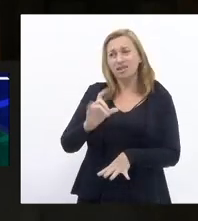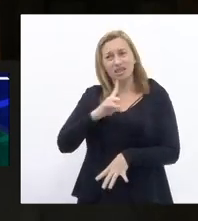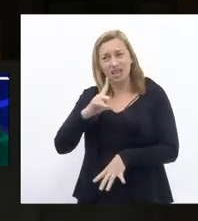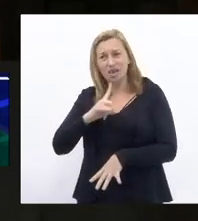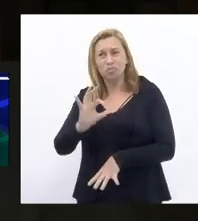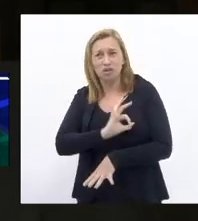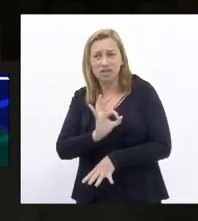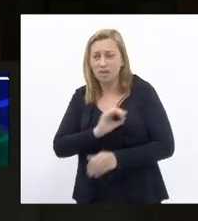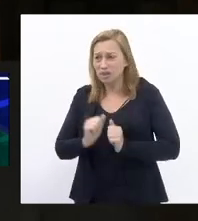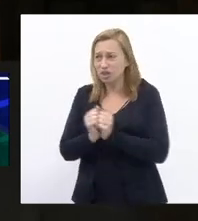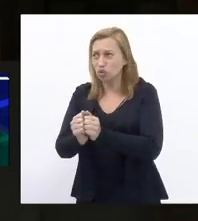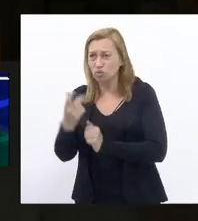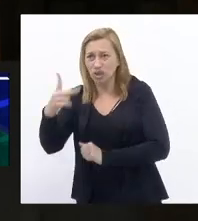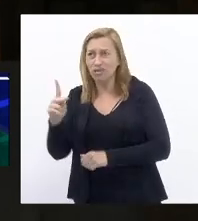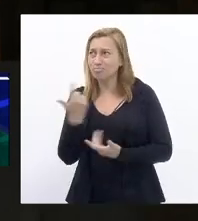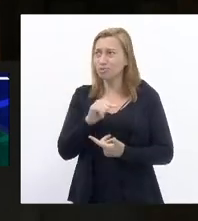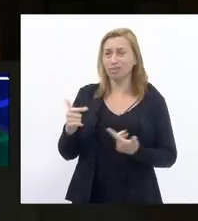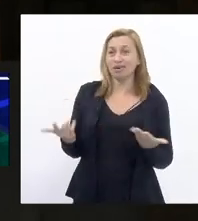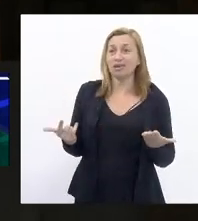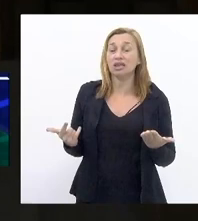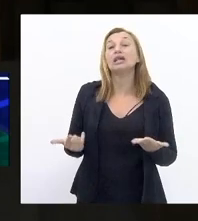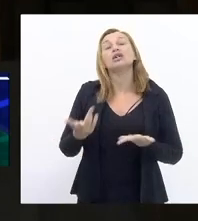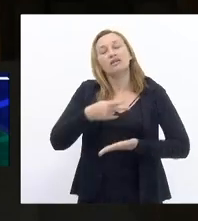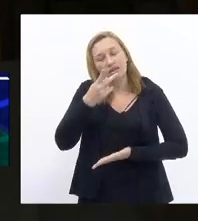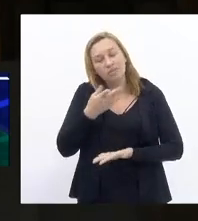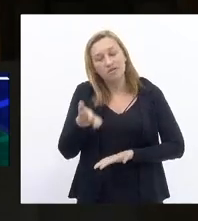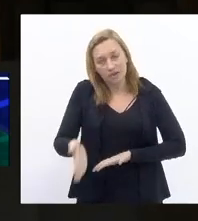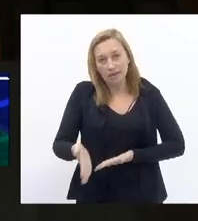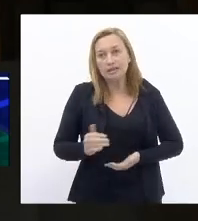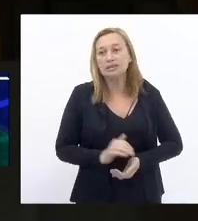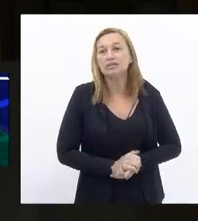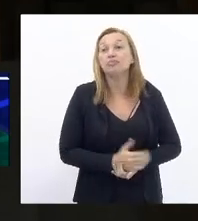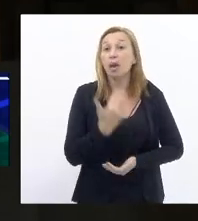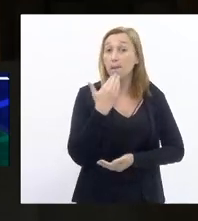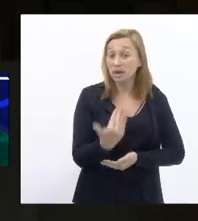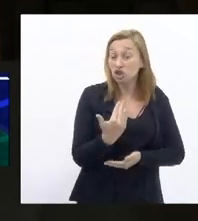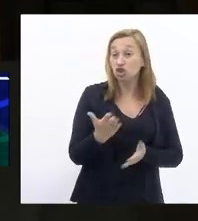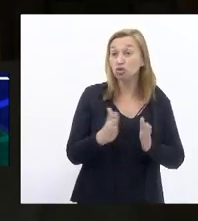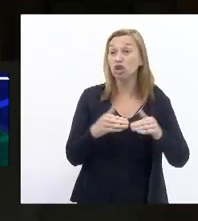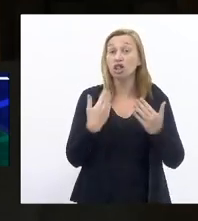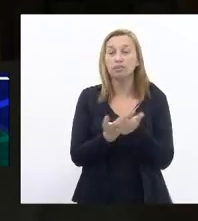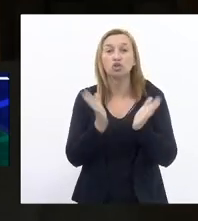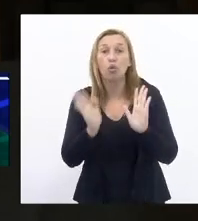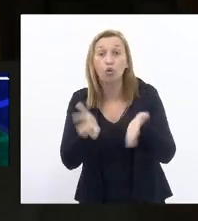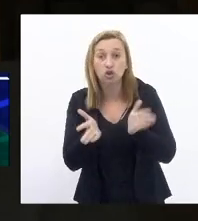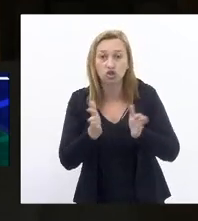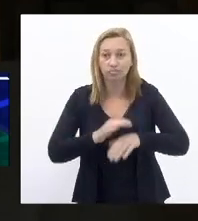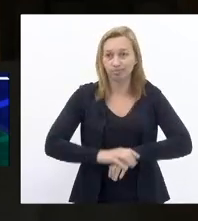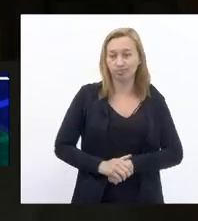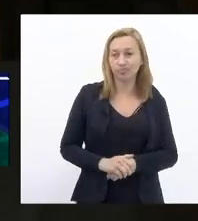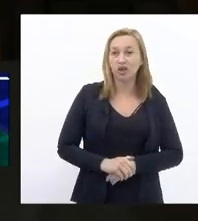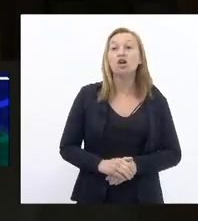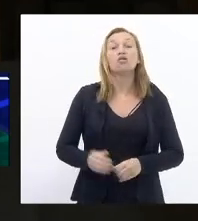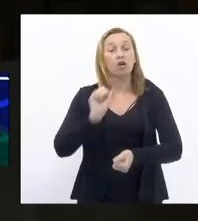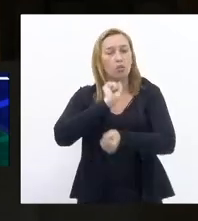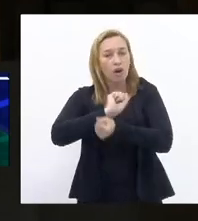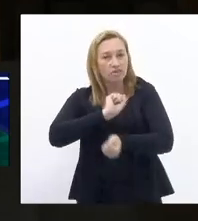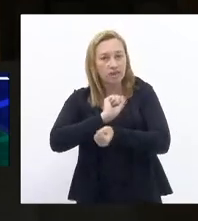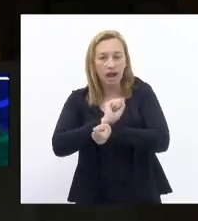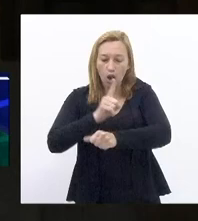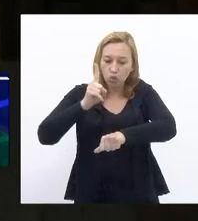ele. Então fica aqui a minha explanação. Eu fiz o pedido de requerimento hoje. Vou aguardar o